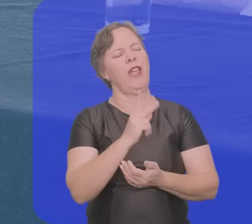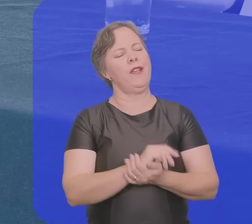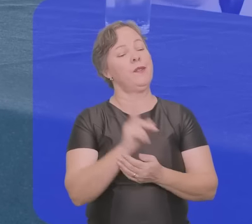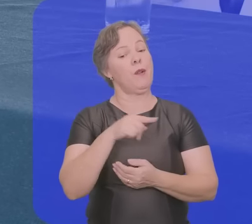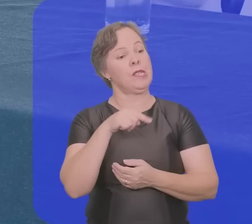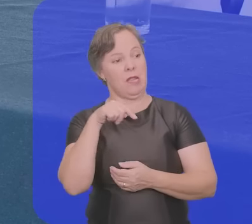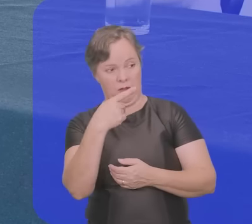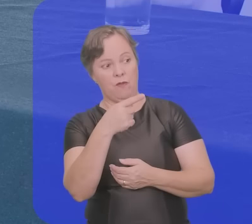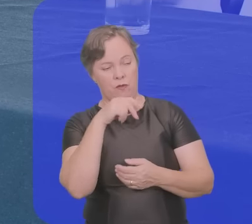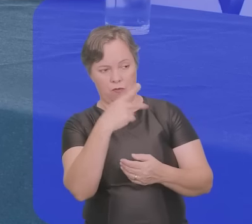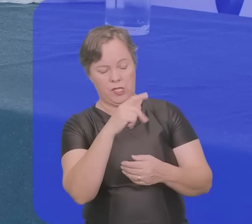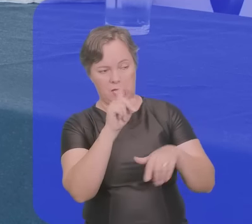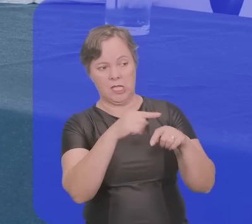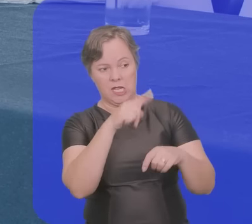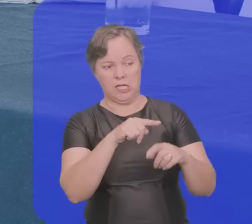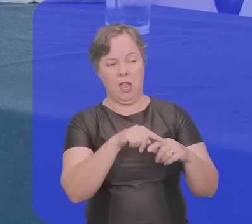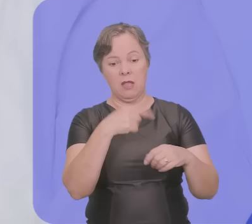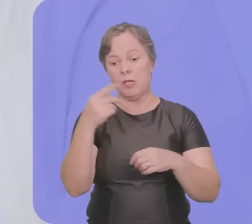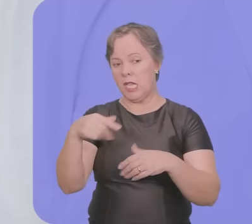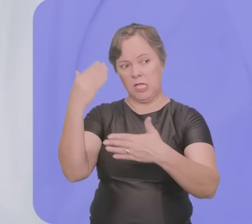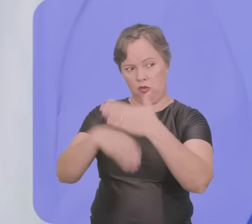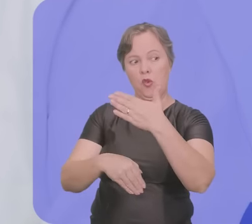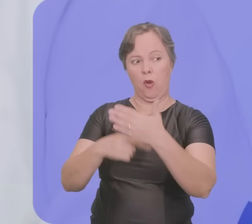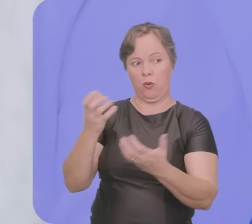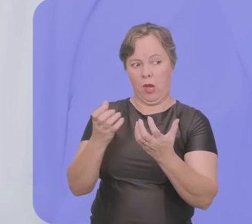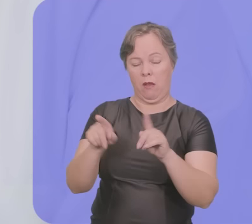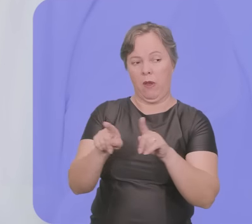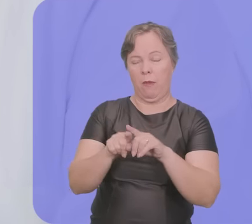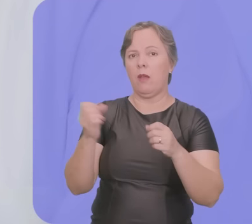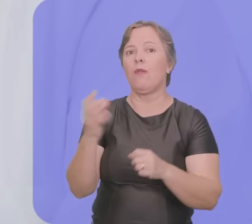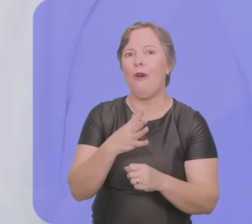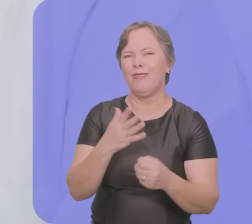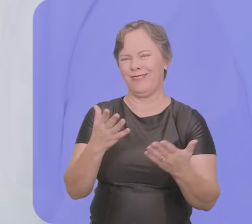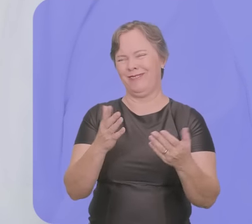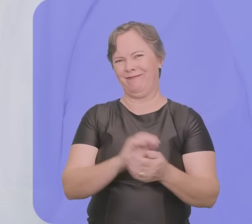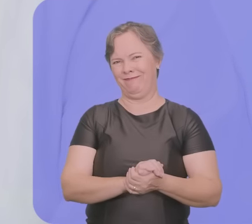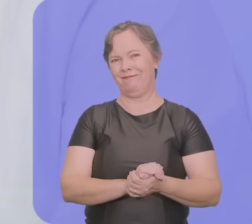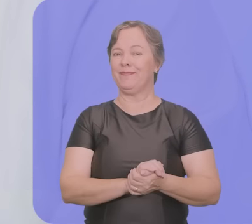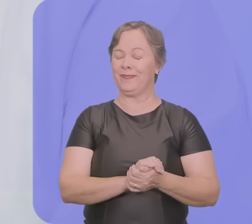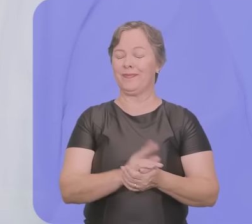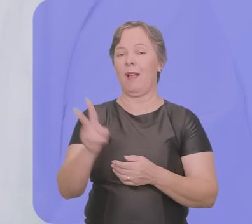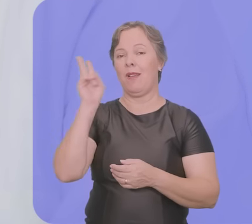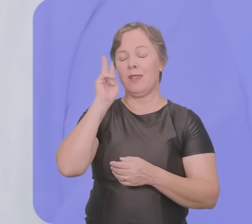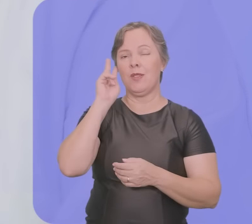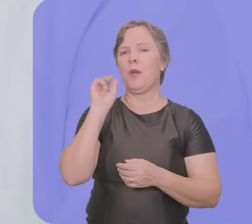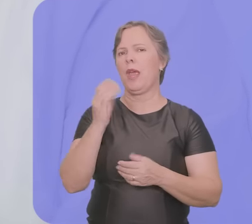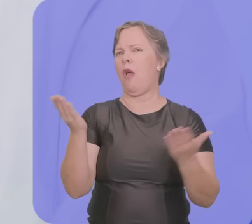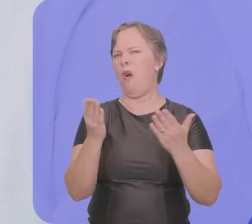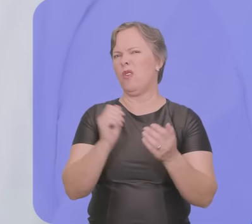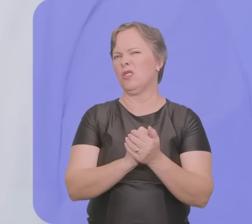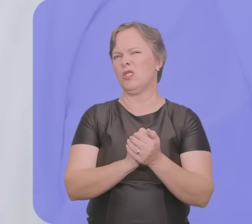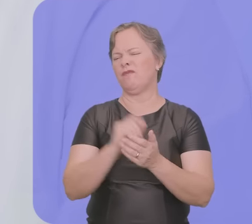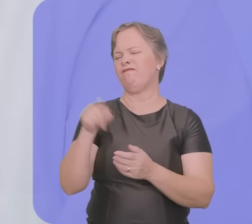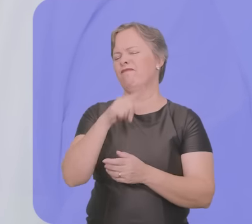mesmos e me coloca nesse outro plano, né? Sim. E moral da história é que hoje eu não sou cliente dessa operadora em